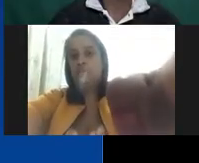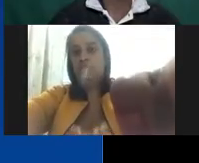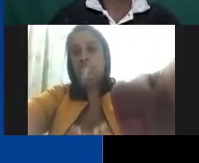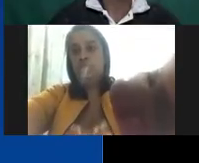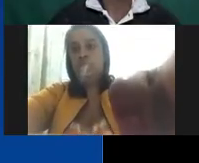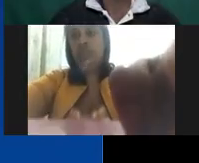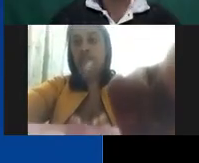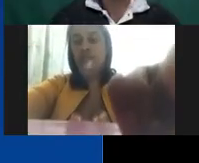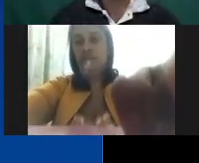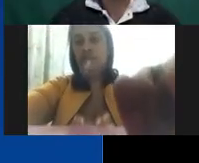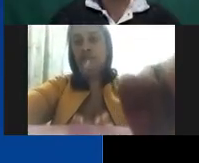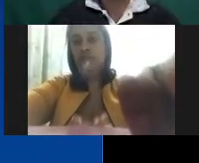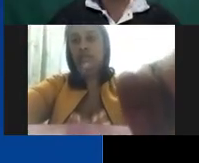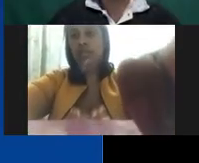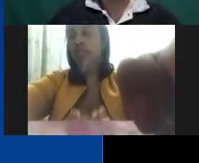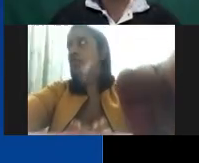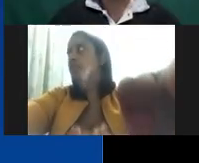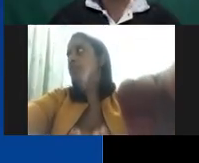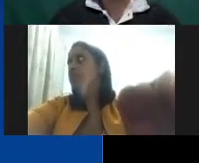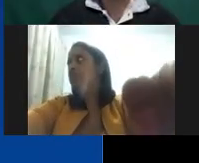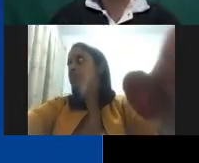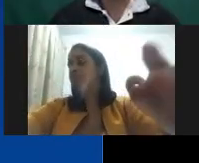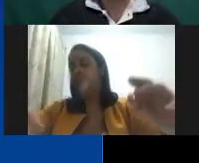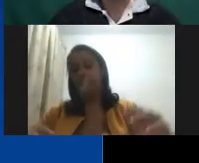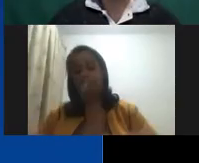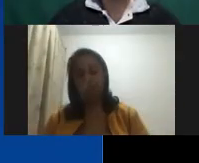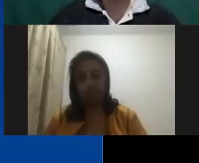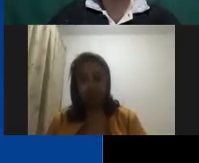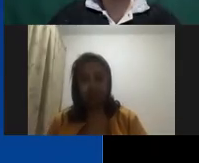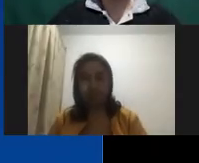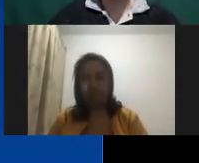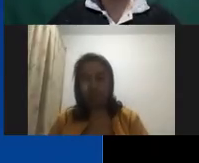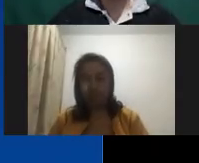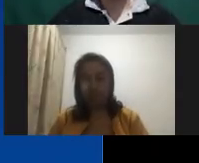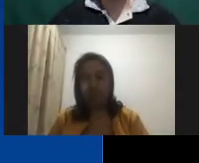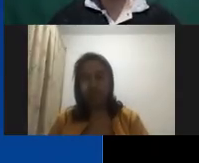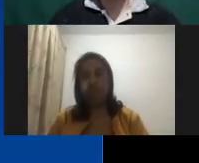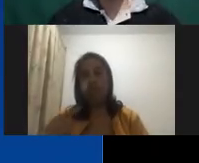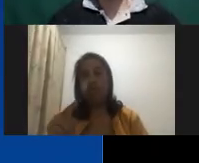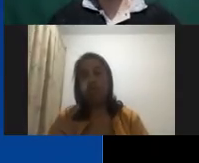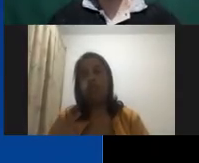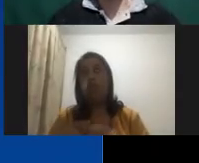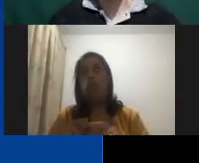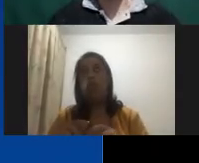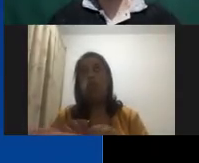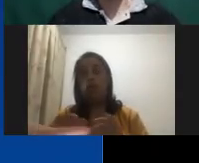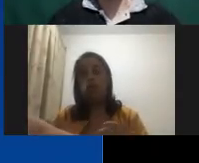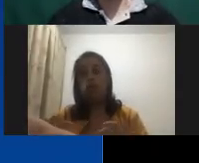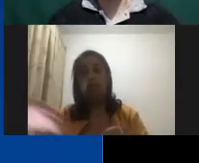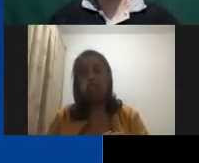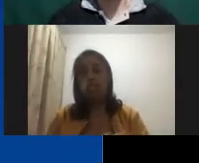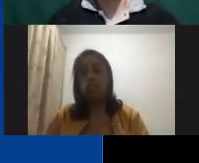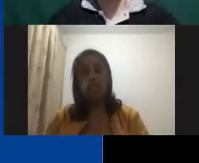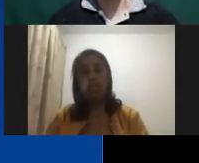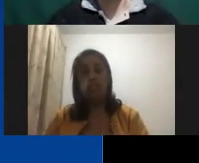para a direita e rodo para a esquerda. Então, isso tem muito encurtamento, é o máximo de encurtamento do trapézio. Então, ele inclina para o mesmo lado da